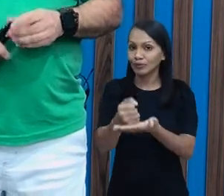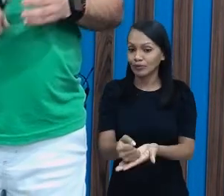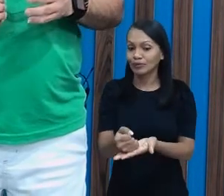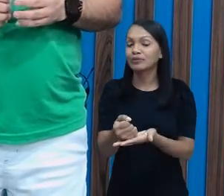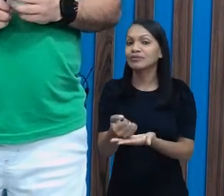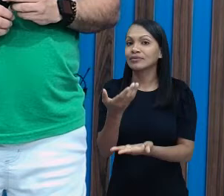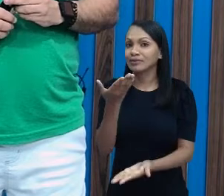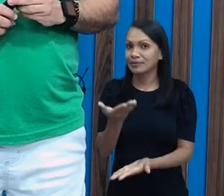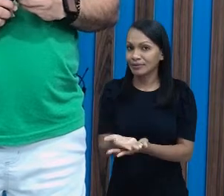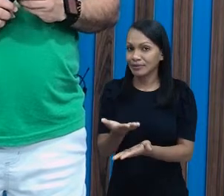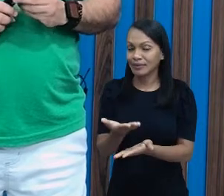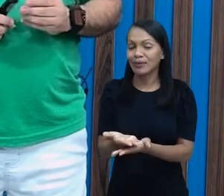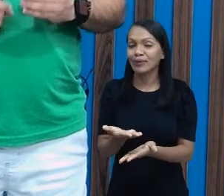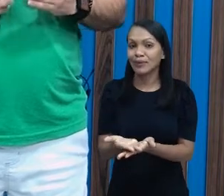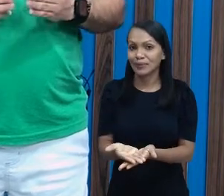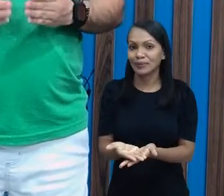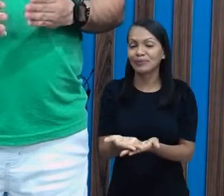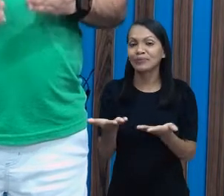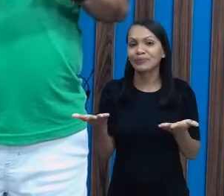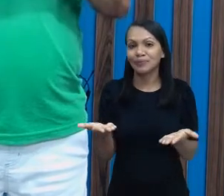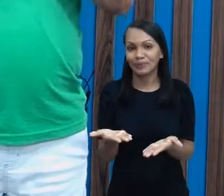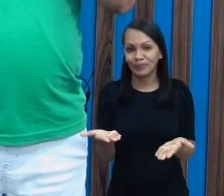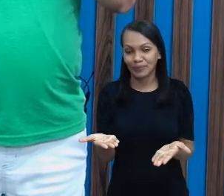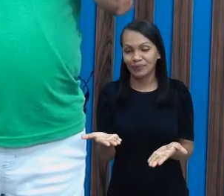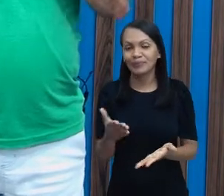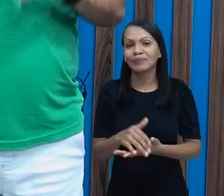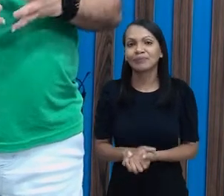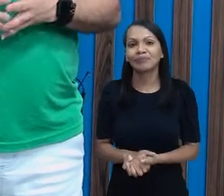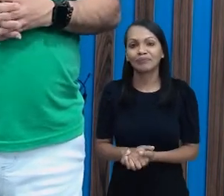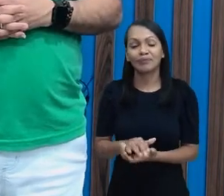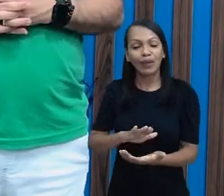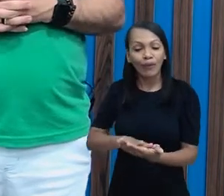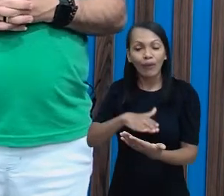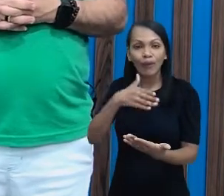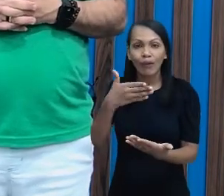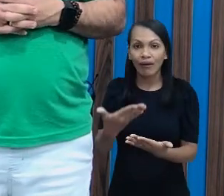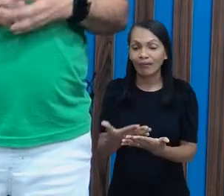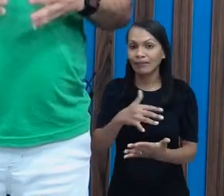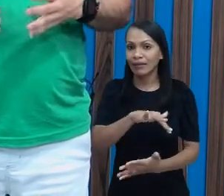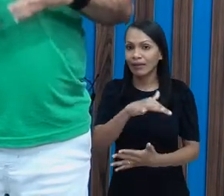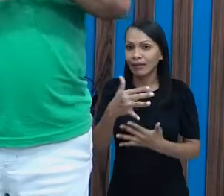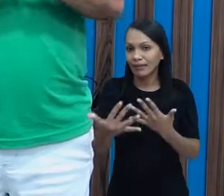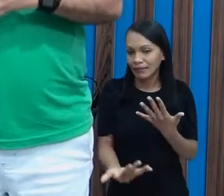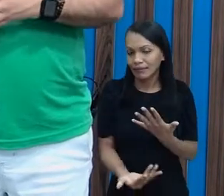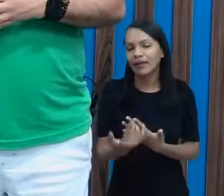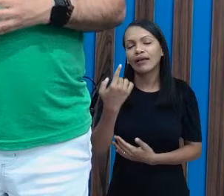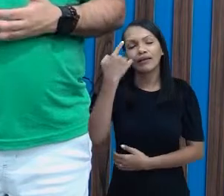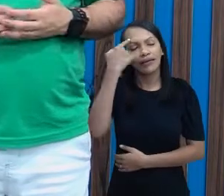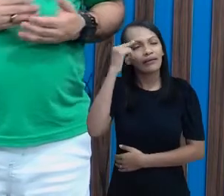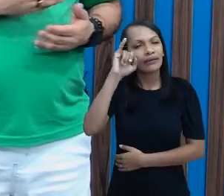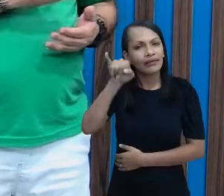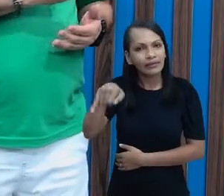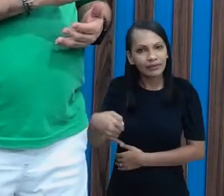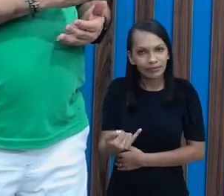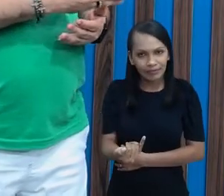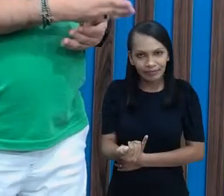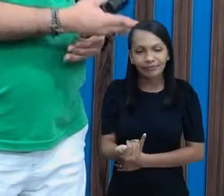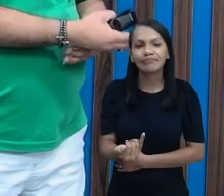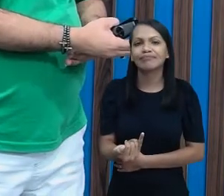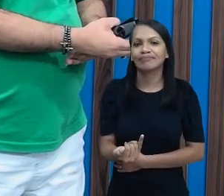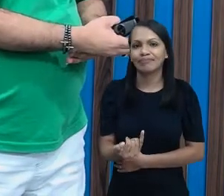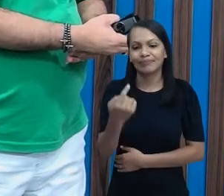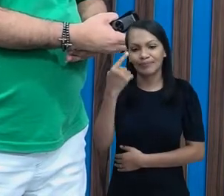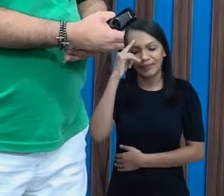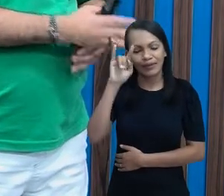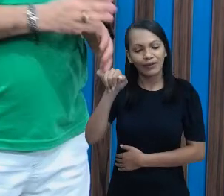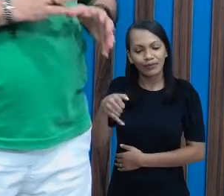aula nós contamos hoje com a interpretação aqui da Jéssica. Jéssica aqui está aqui,